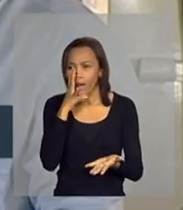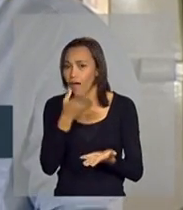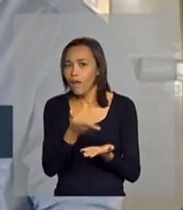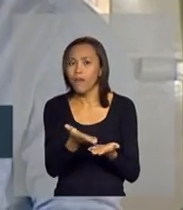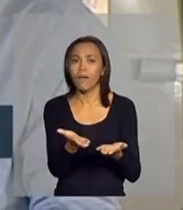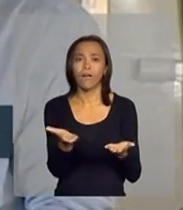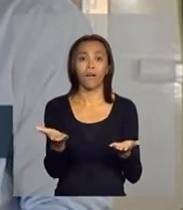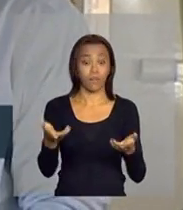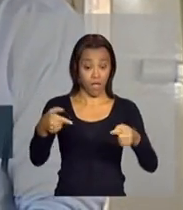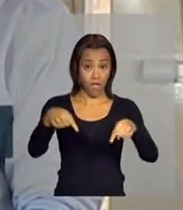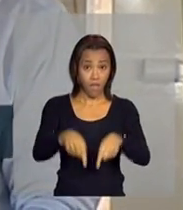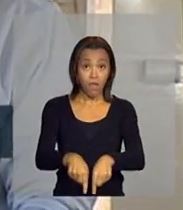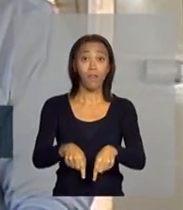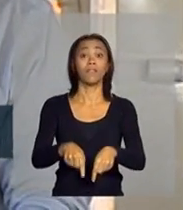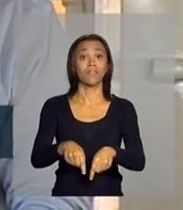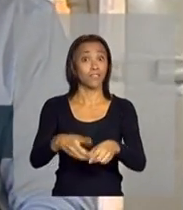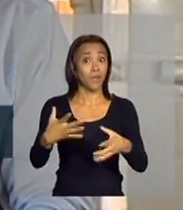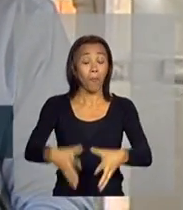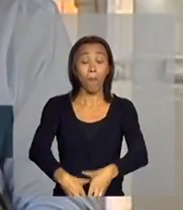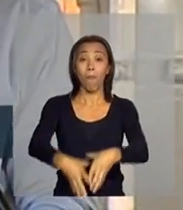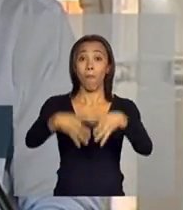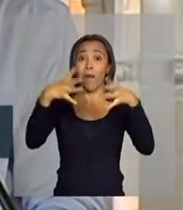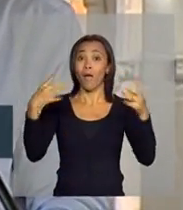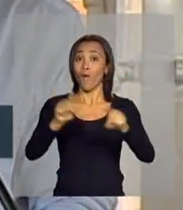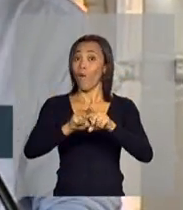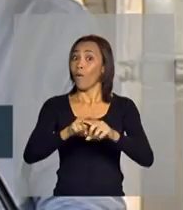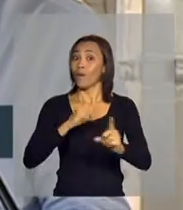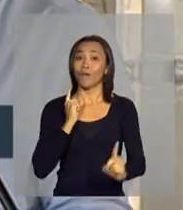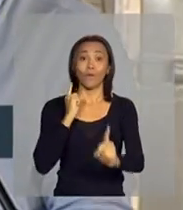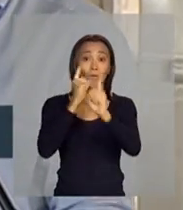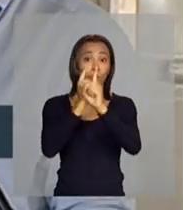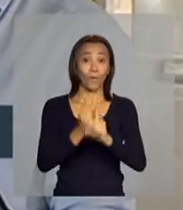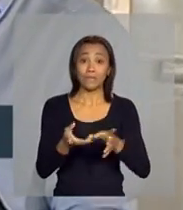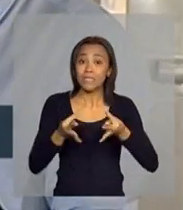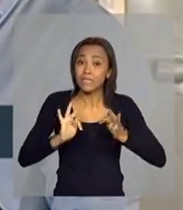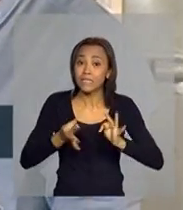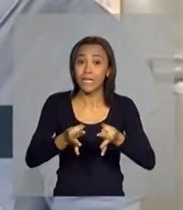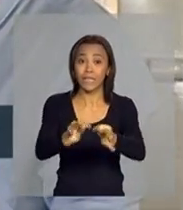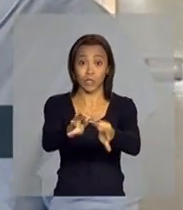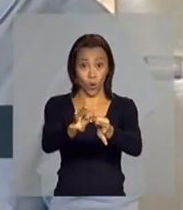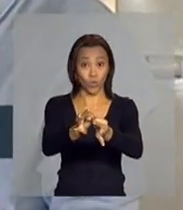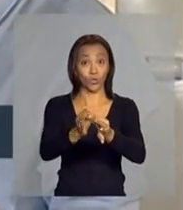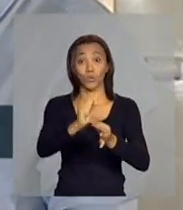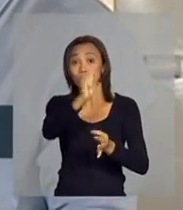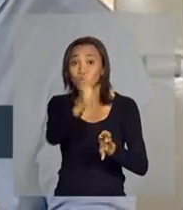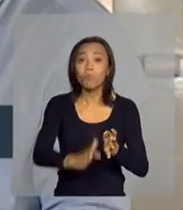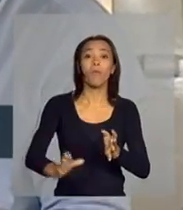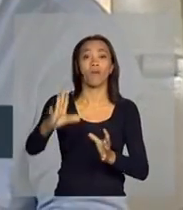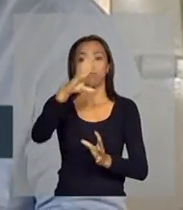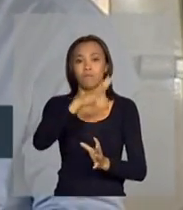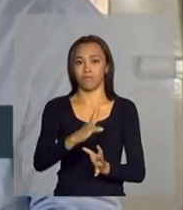tudo, este, que é o maior evento tecnológico do agronegócio do Brasil.